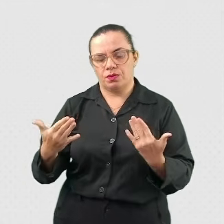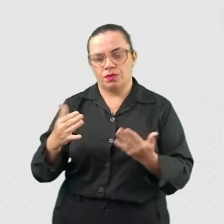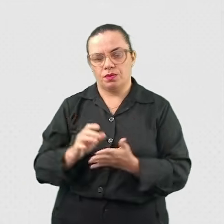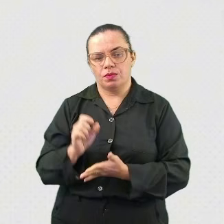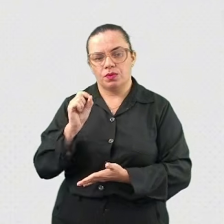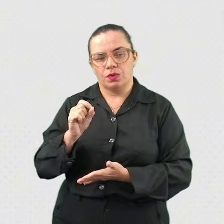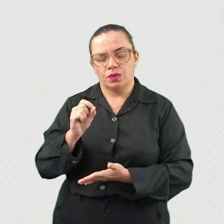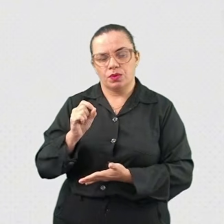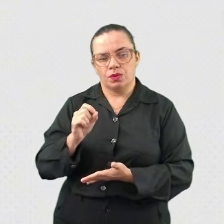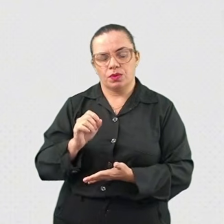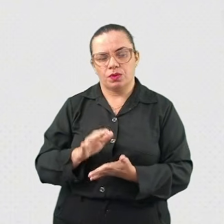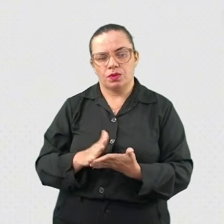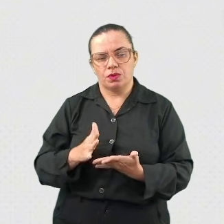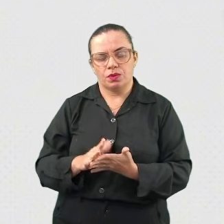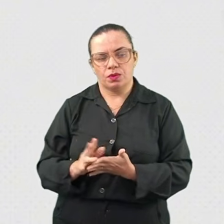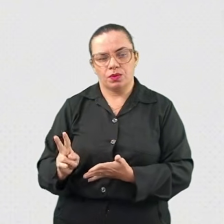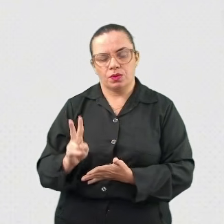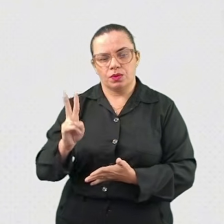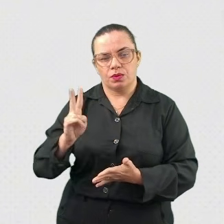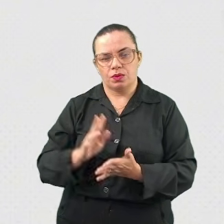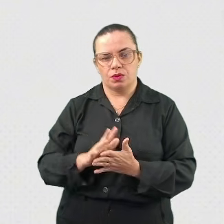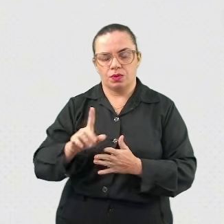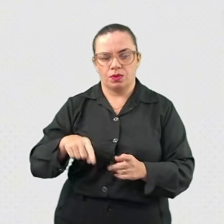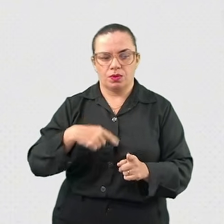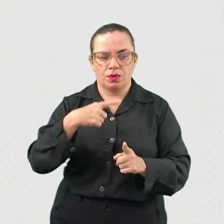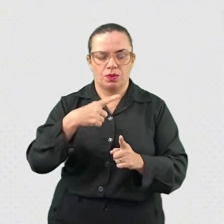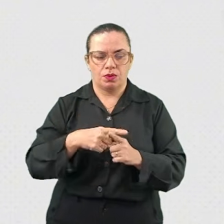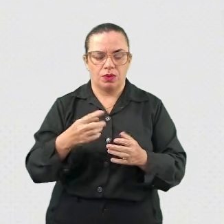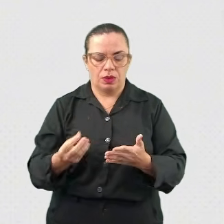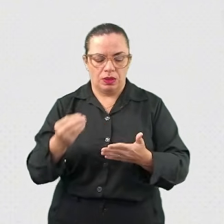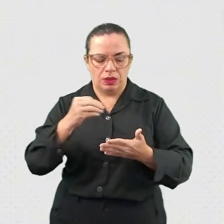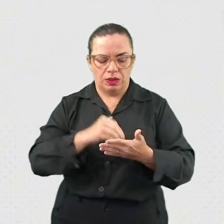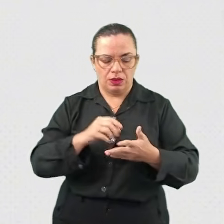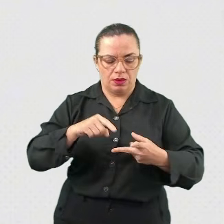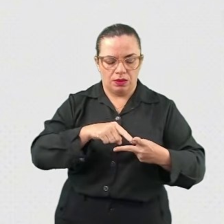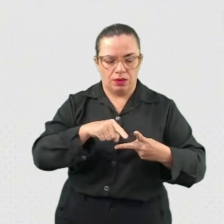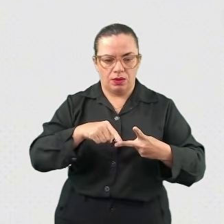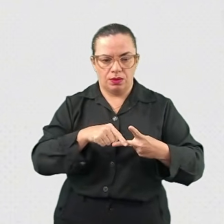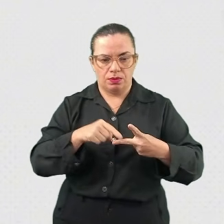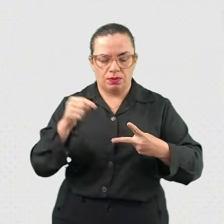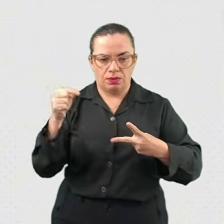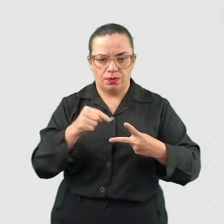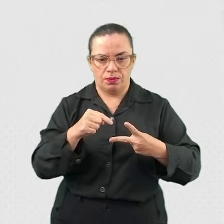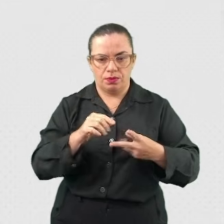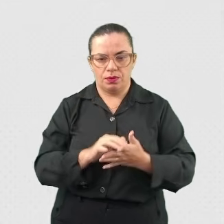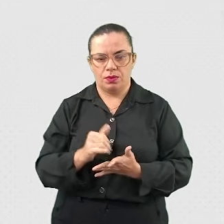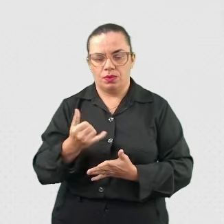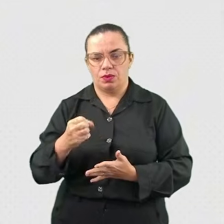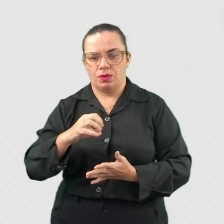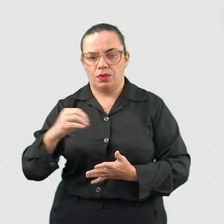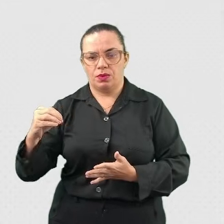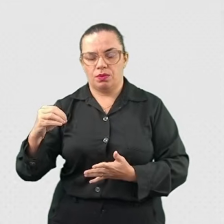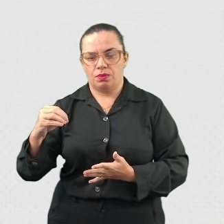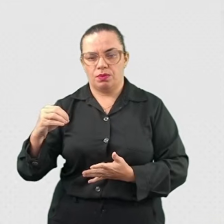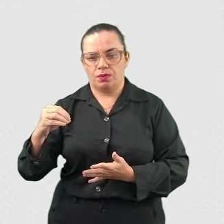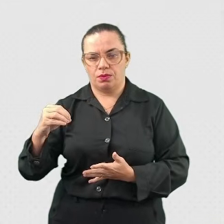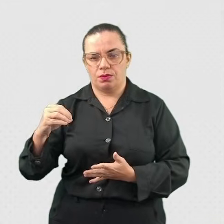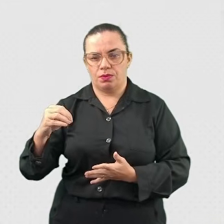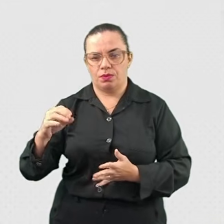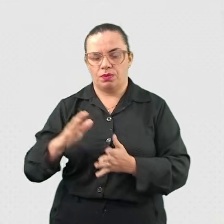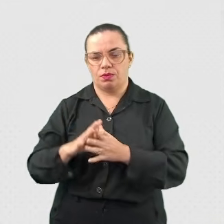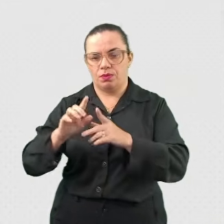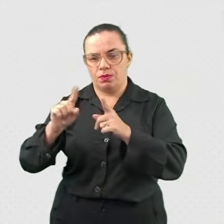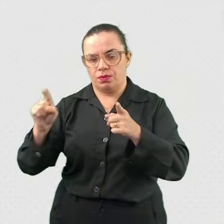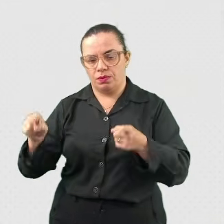ângulo interno, basta eu pegar a soma dos ângulos internos, que é 180 graus, que multiplica